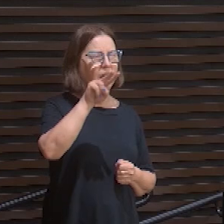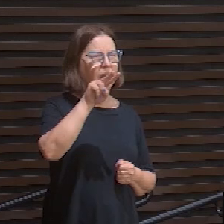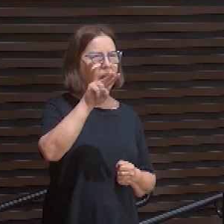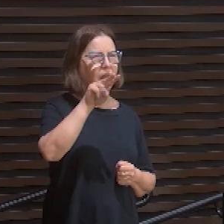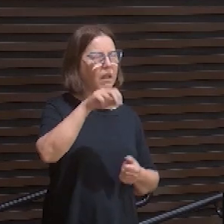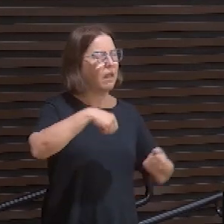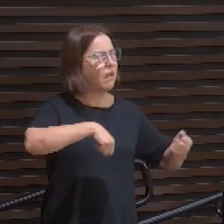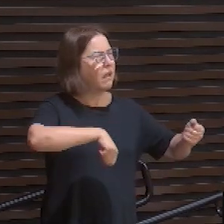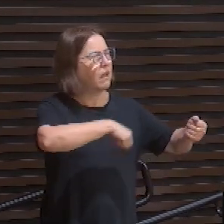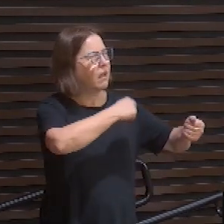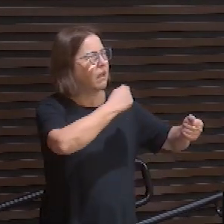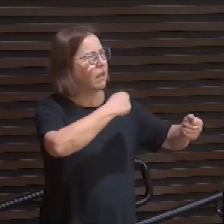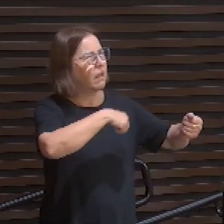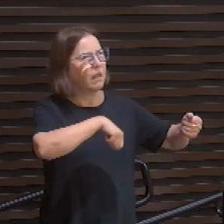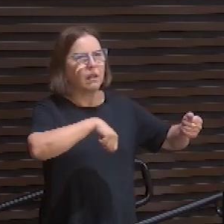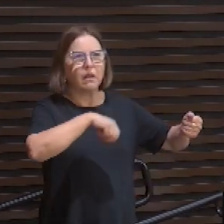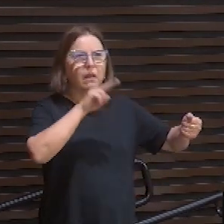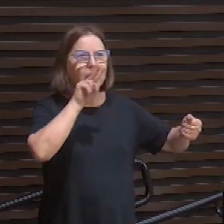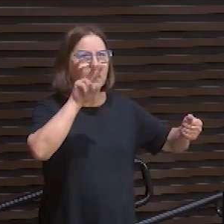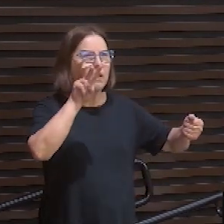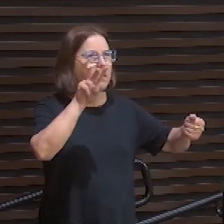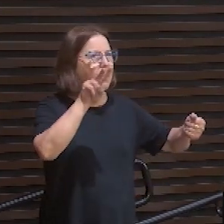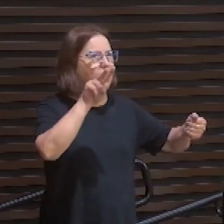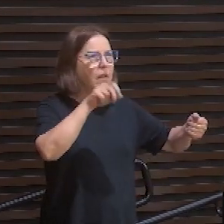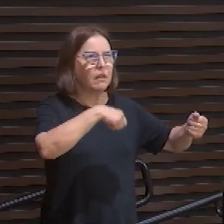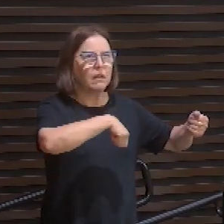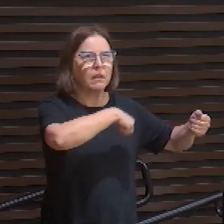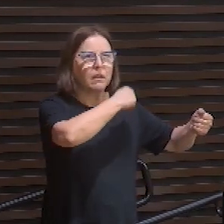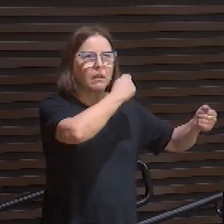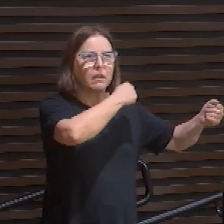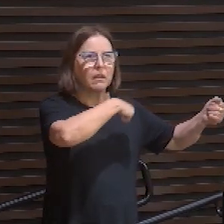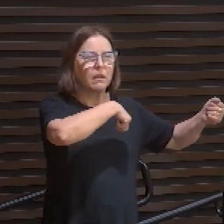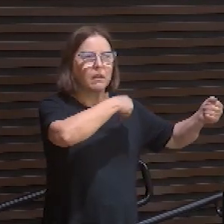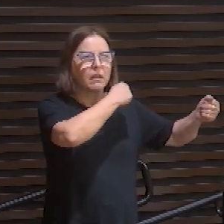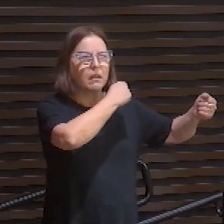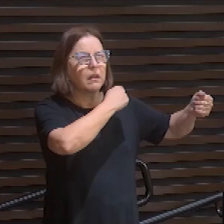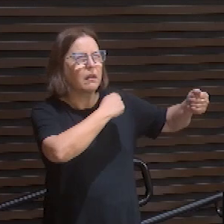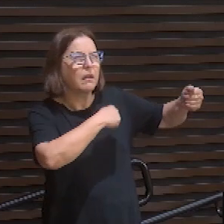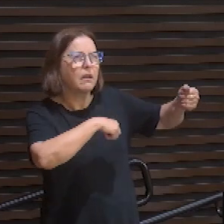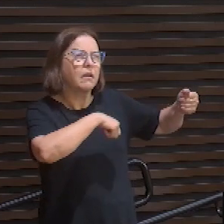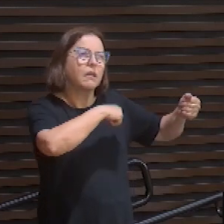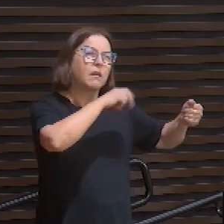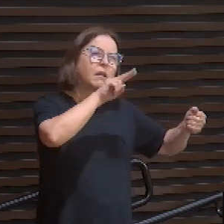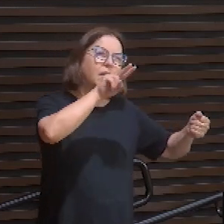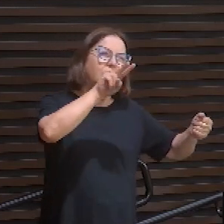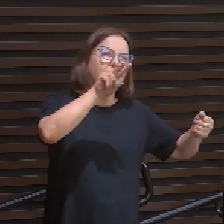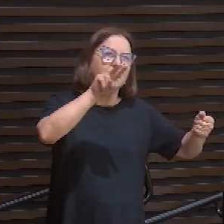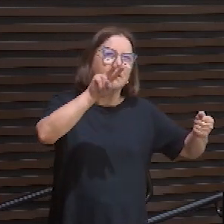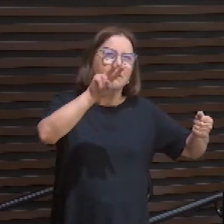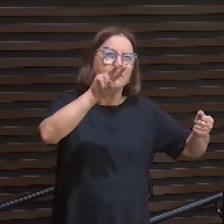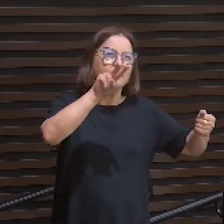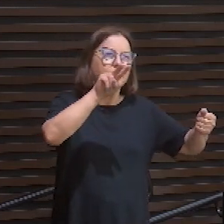Ele tocava e levantava os olhos para a galeria. E ficava olhando.